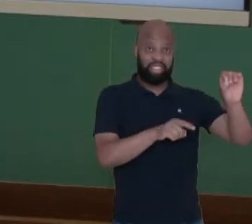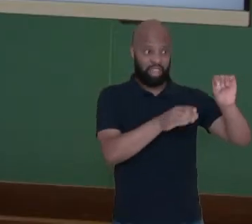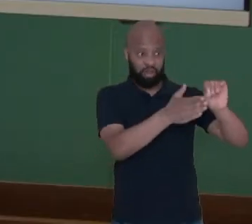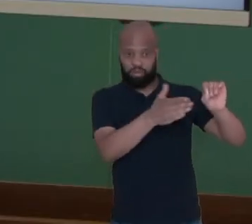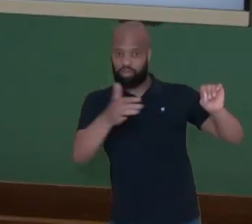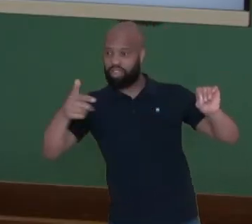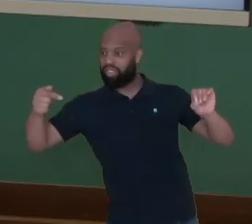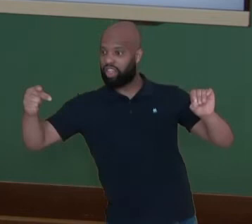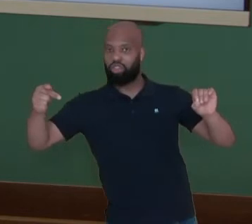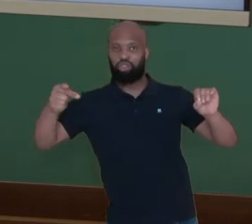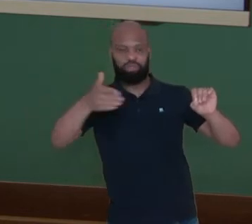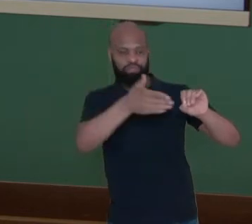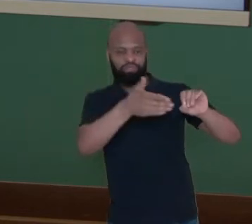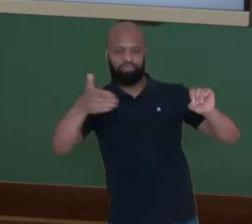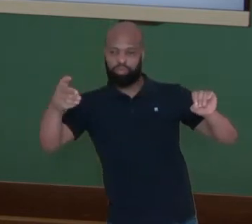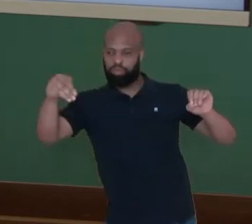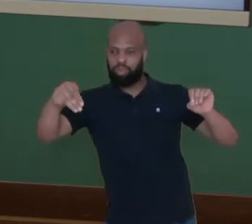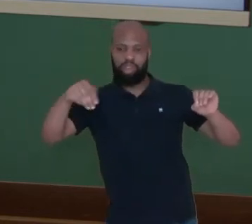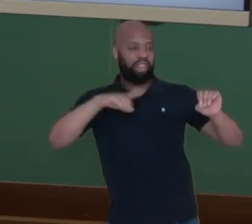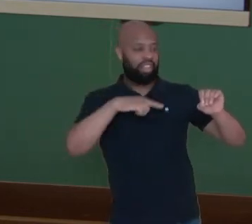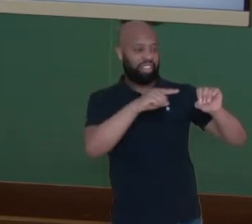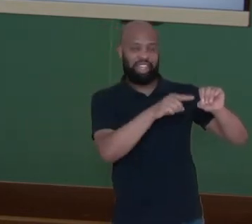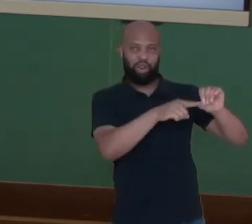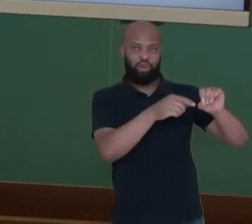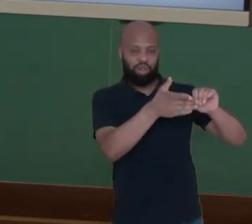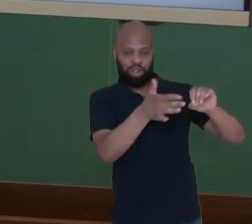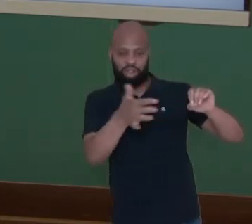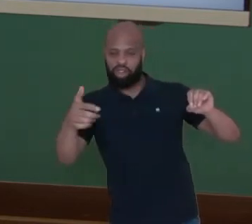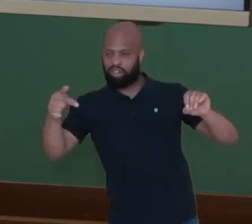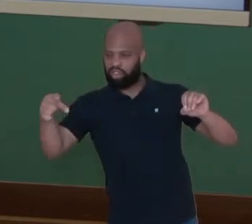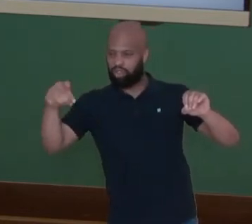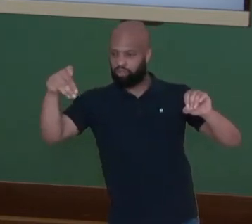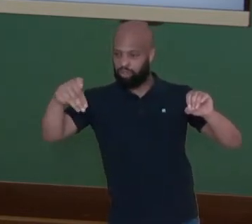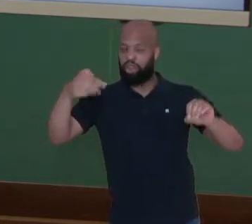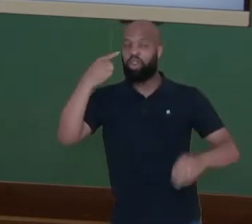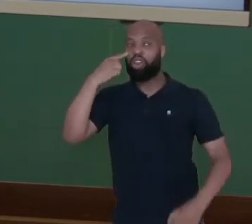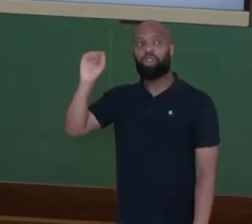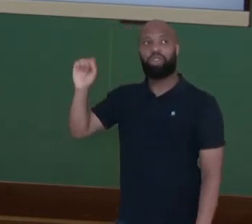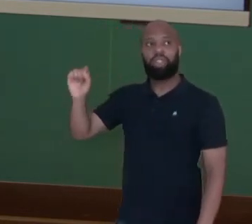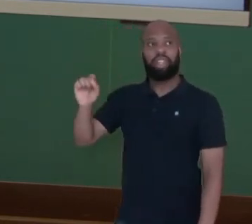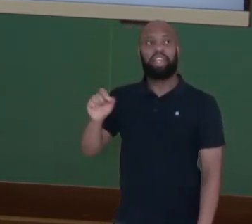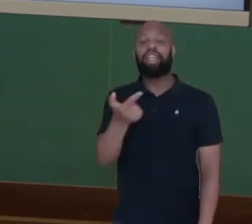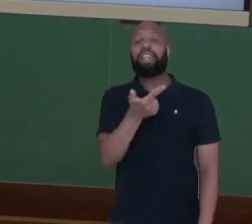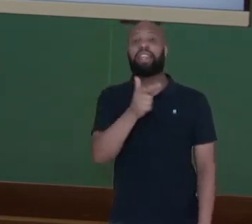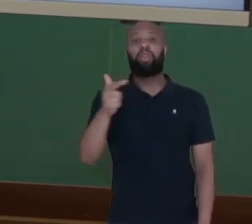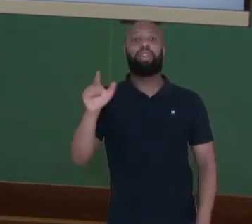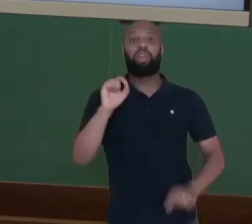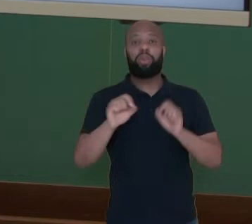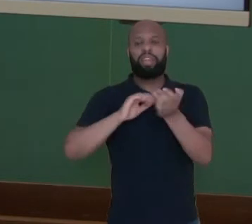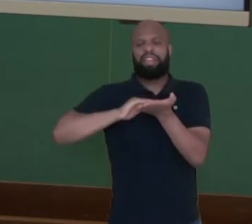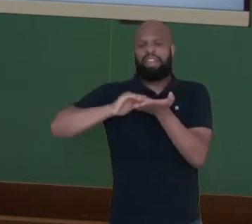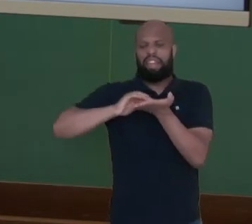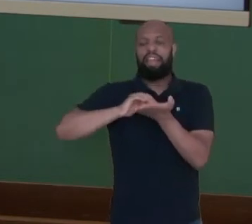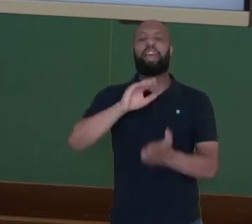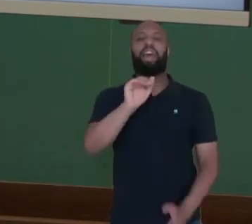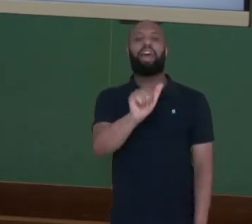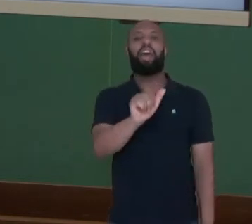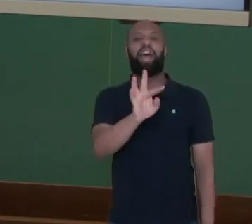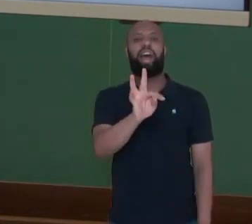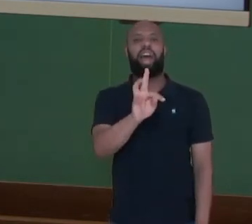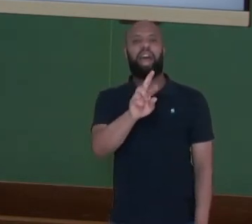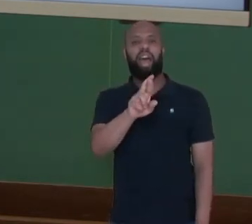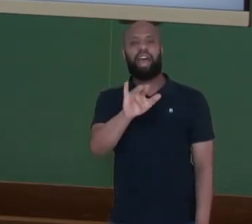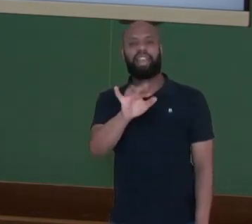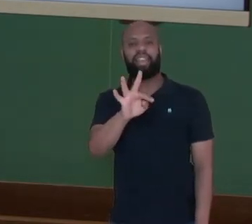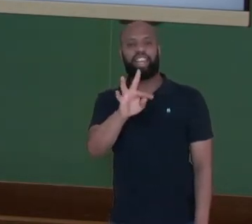Ou seja, do 0 até 7 metros, acompanha aqui, ó, nós não temos, certo? Nós não temos